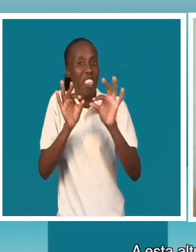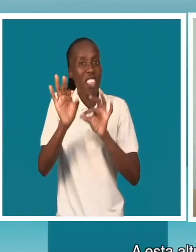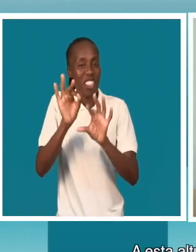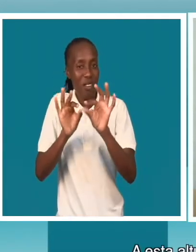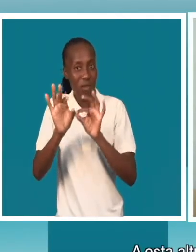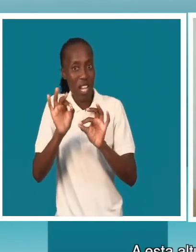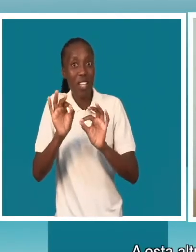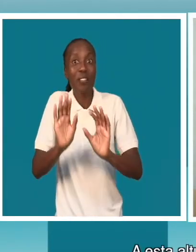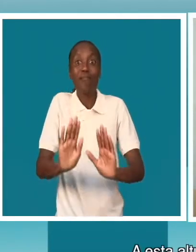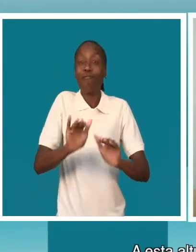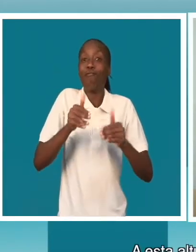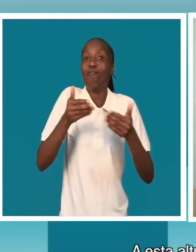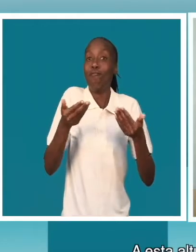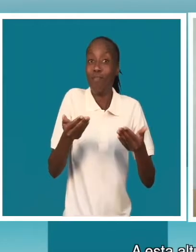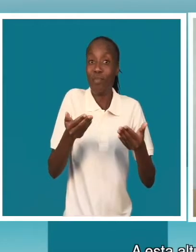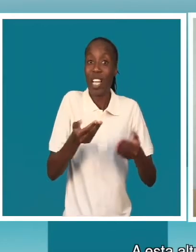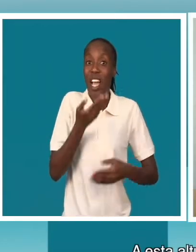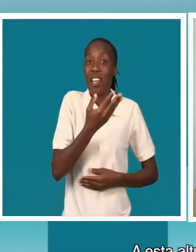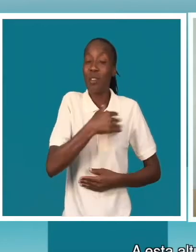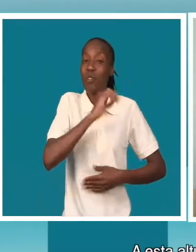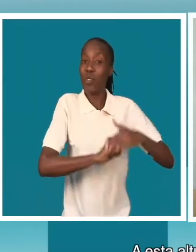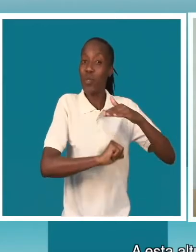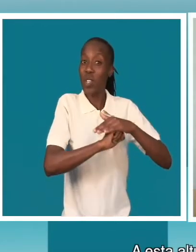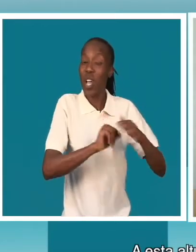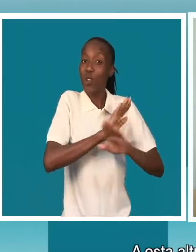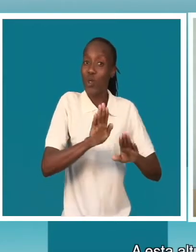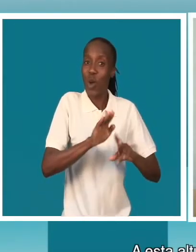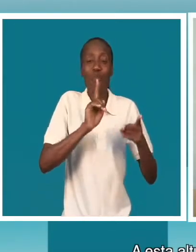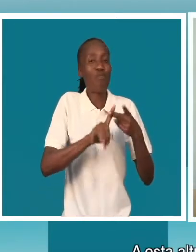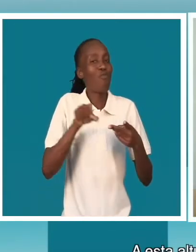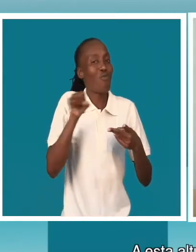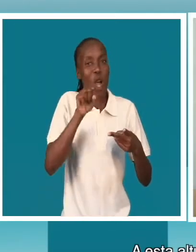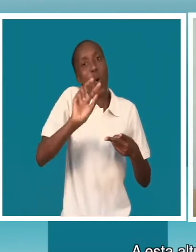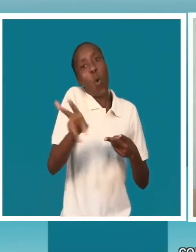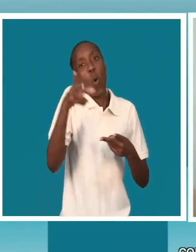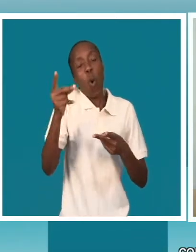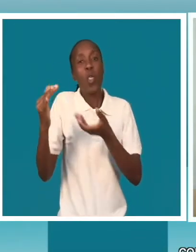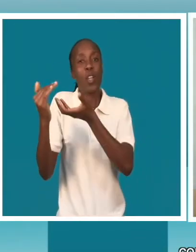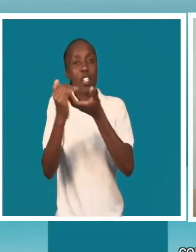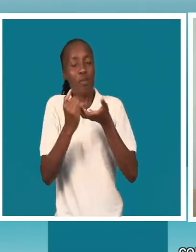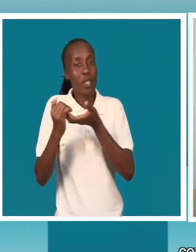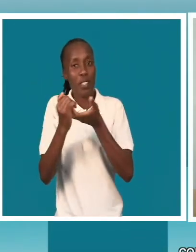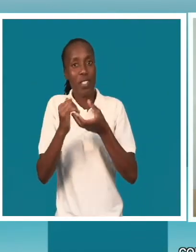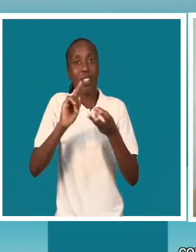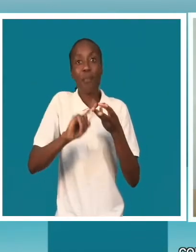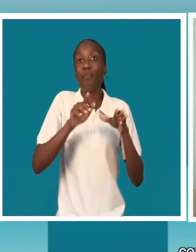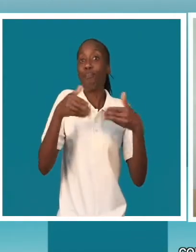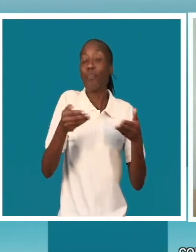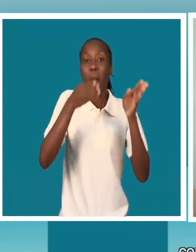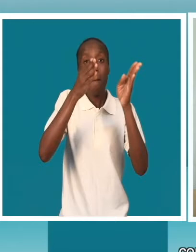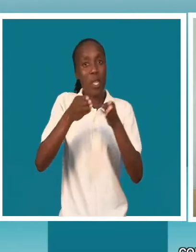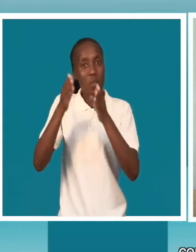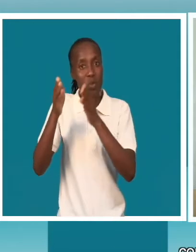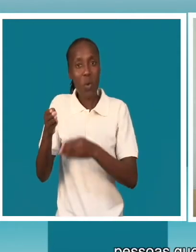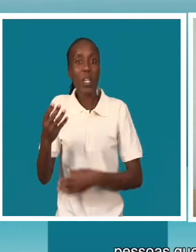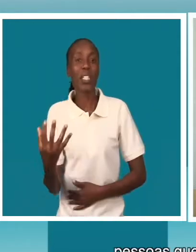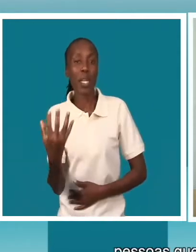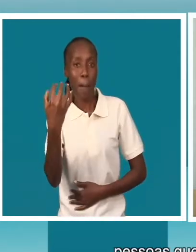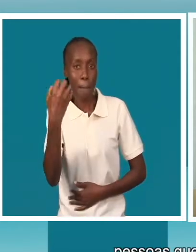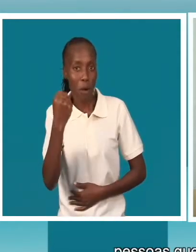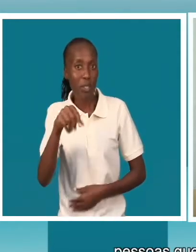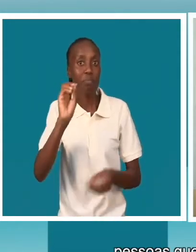a trabalhar o programa se identificamos não só dentro do ministério ou com outras parcerias